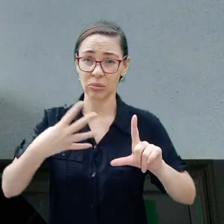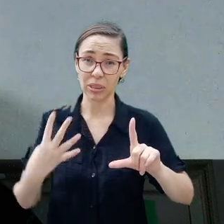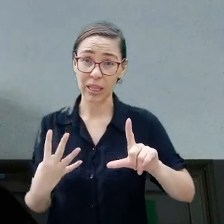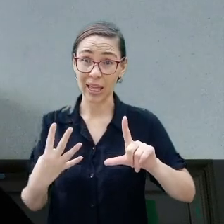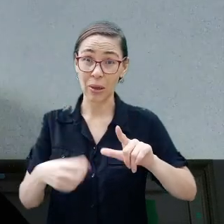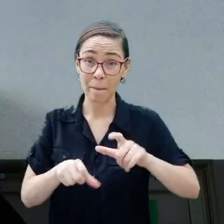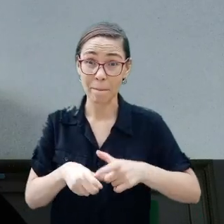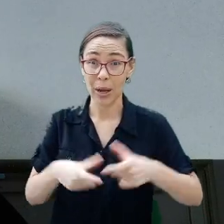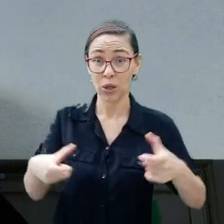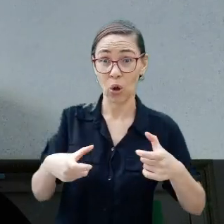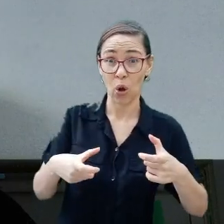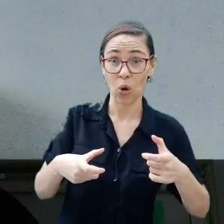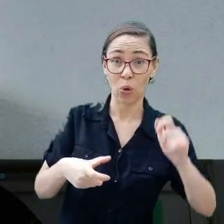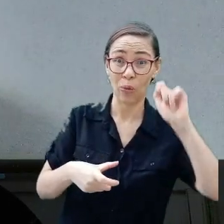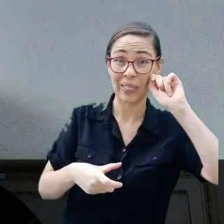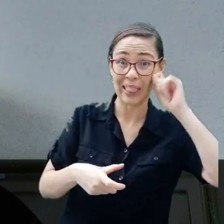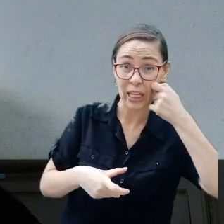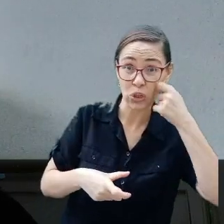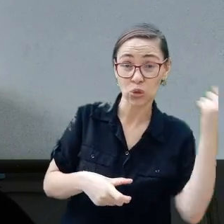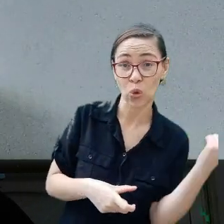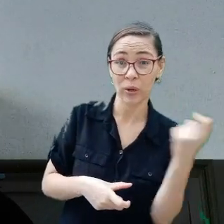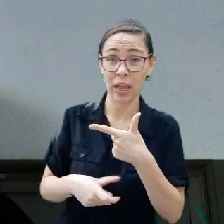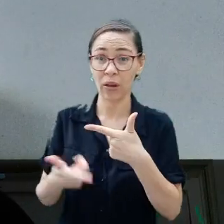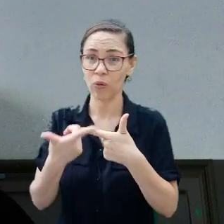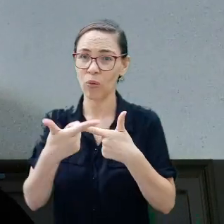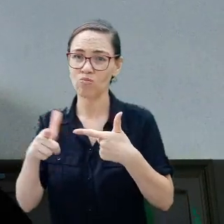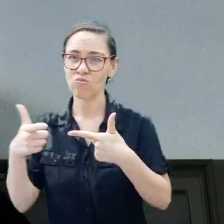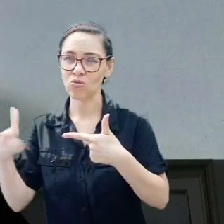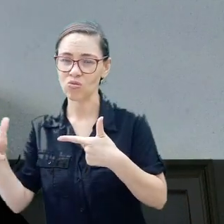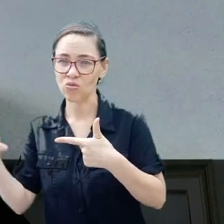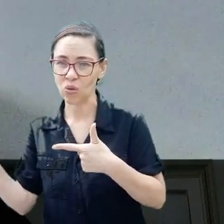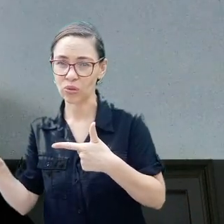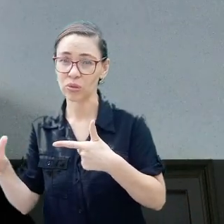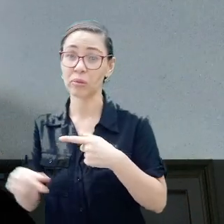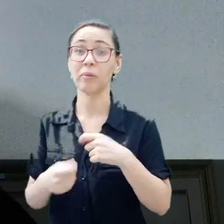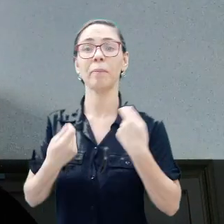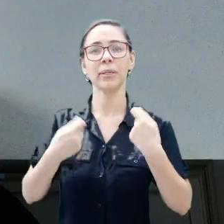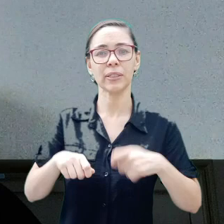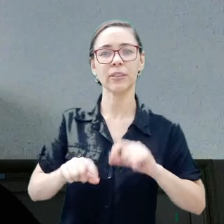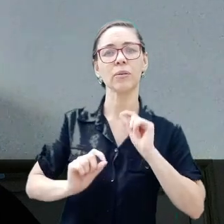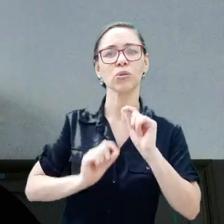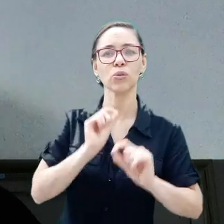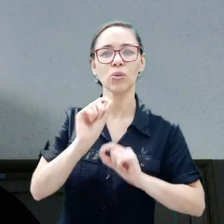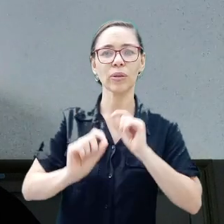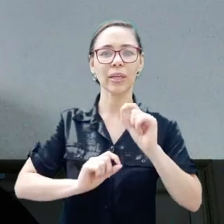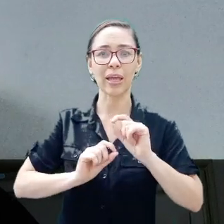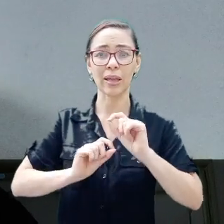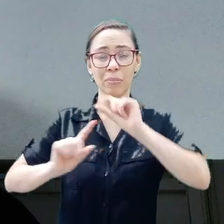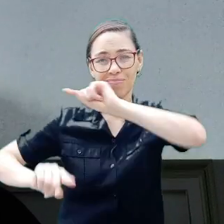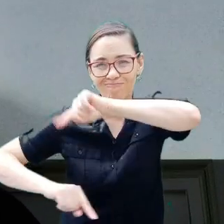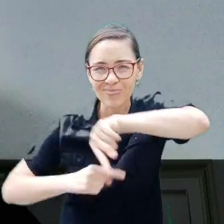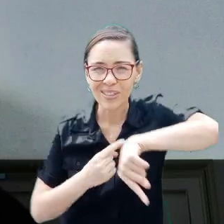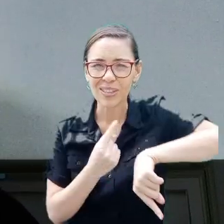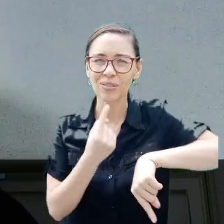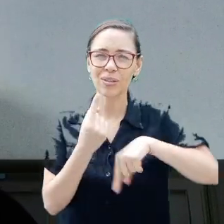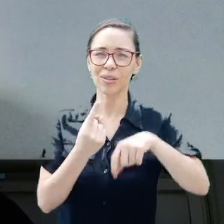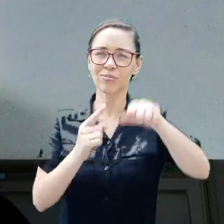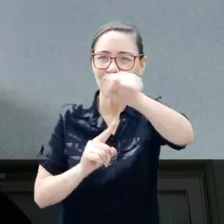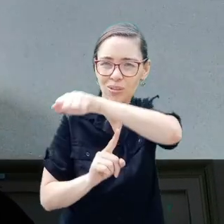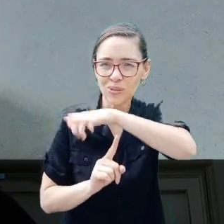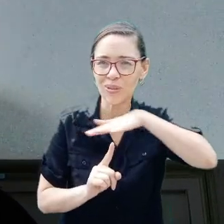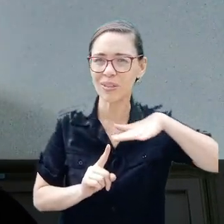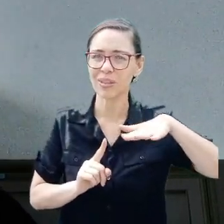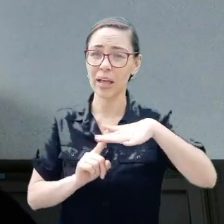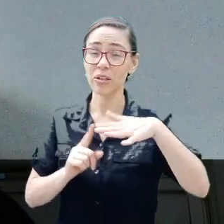LGBTs são maiores para pessoas negras e negros. O que significa dizer que para que nós tenhamos de fato